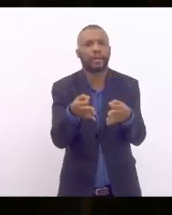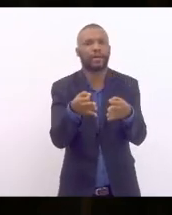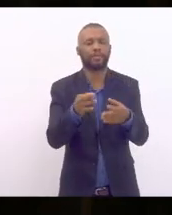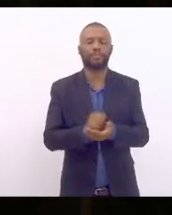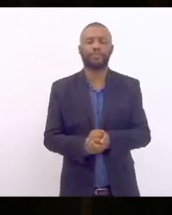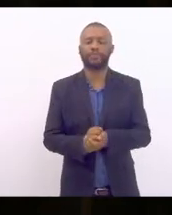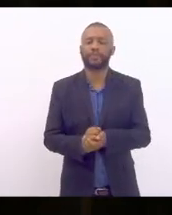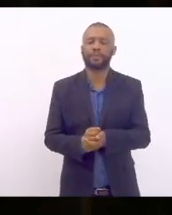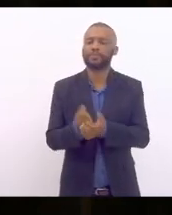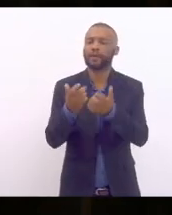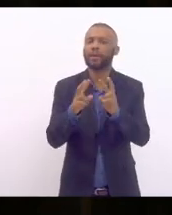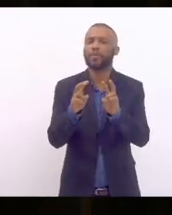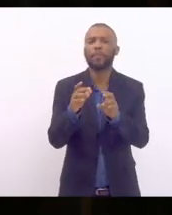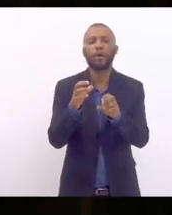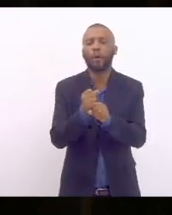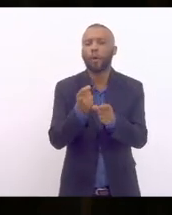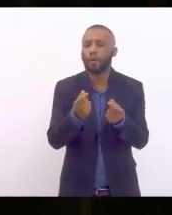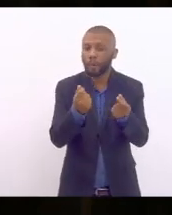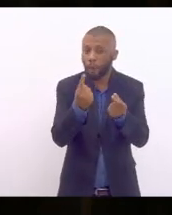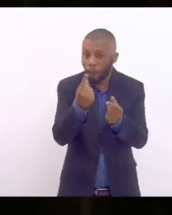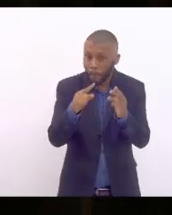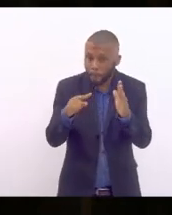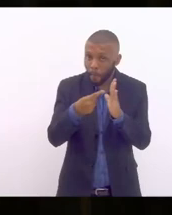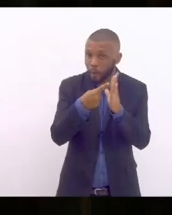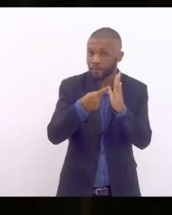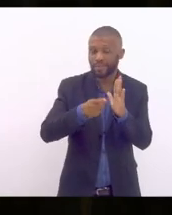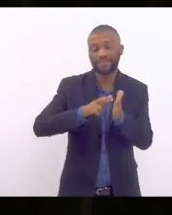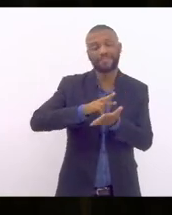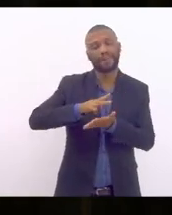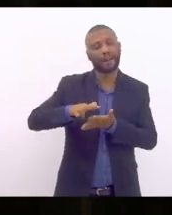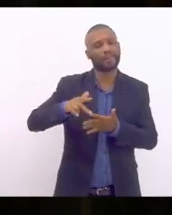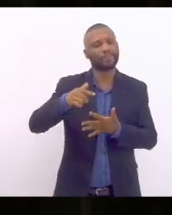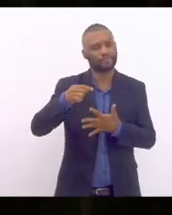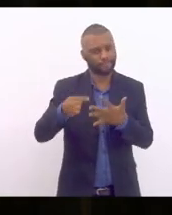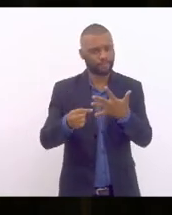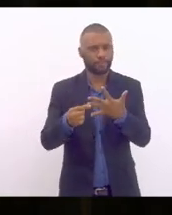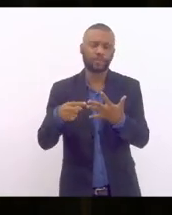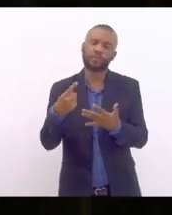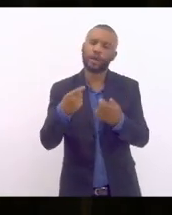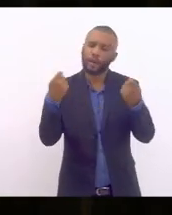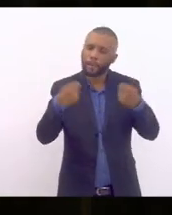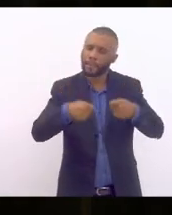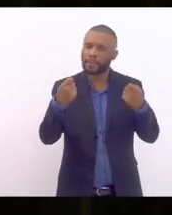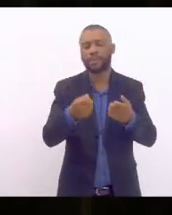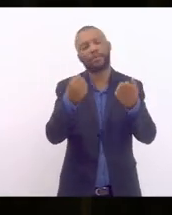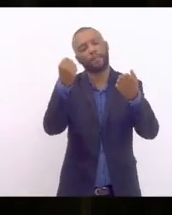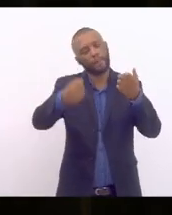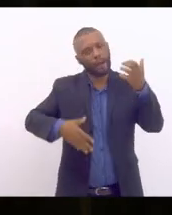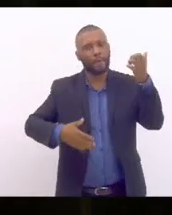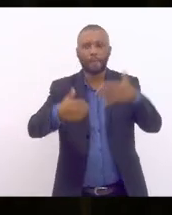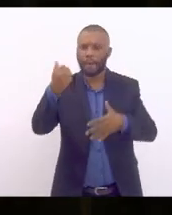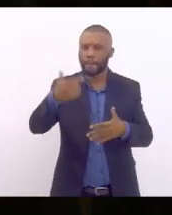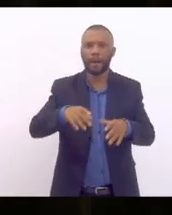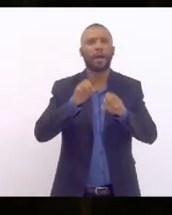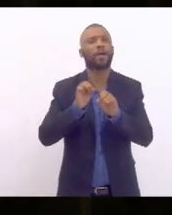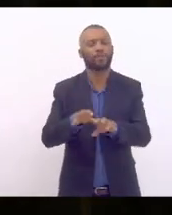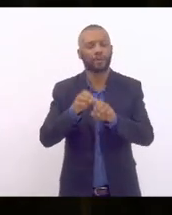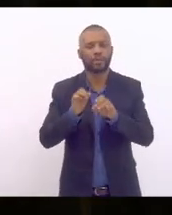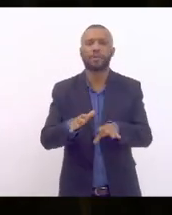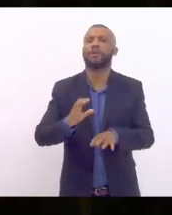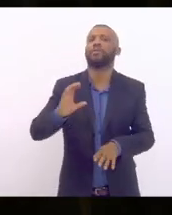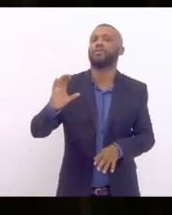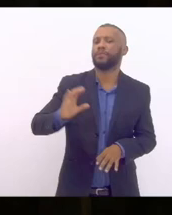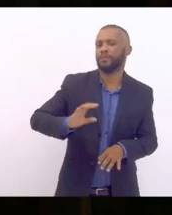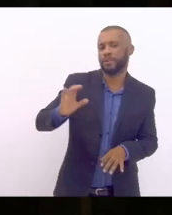que falar de orçamento é apenas um ponto dentre tantas coisas que a gente precisa falar sobre a educação sobre ciência sobre